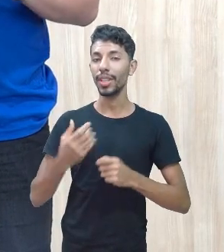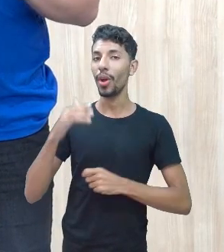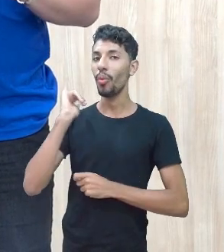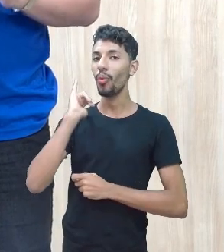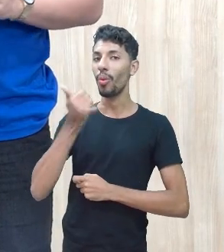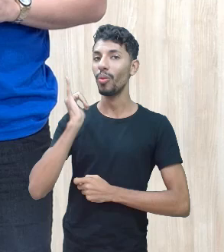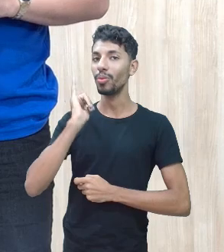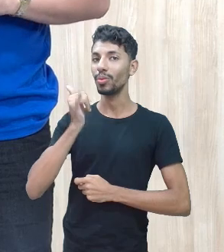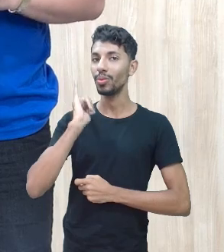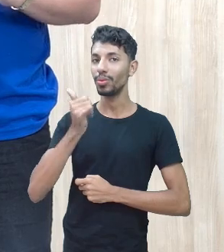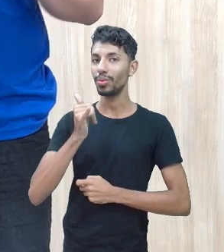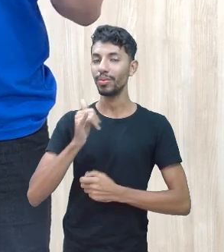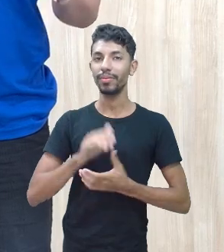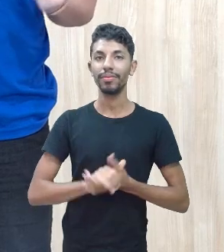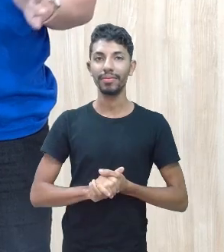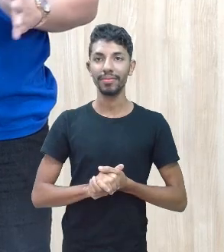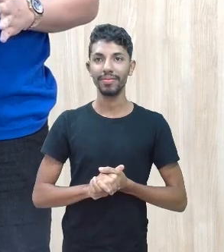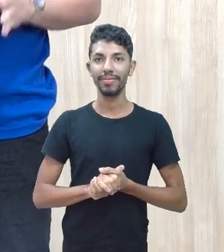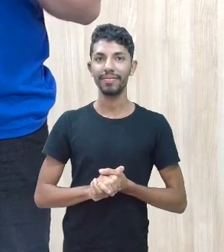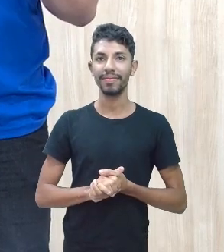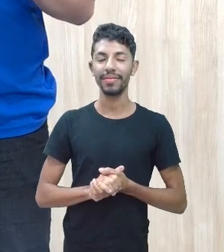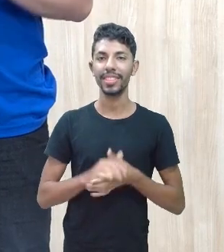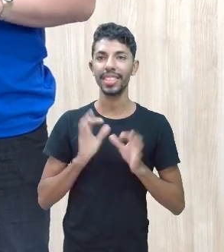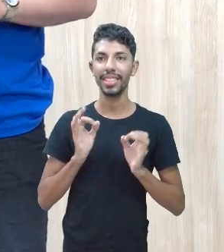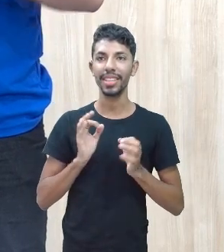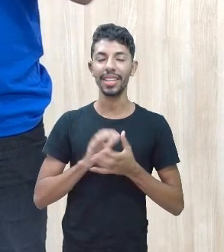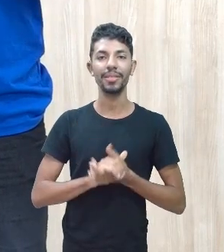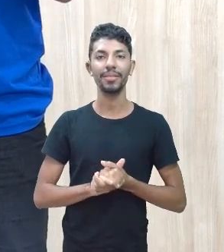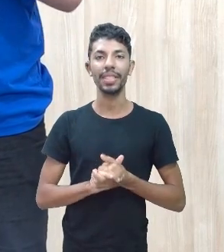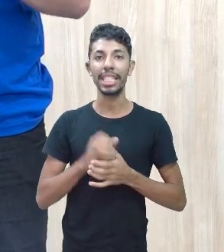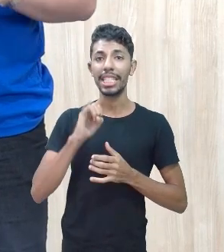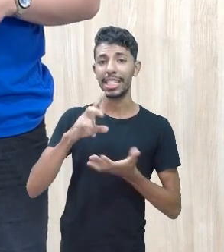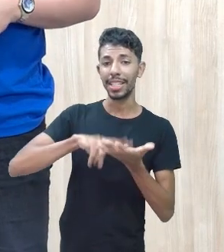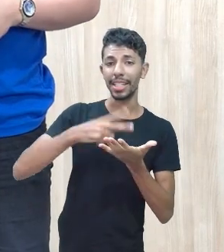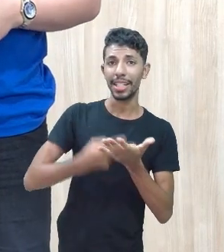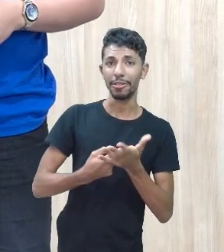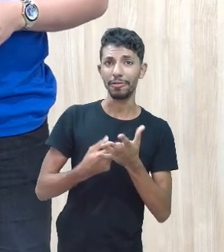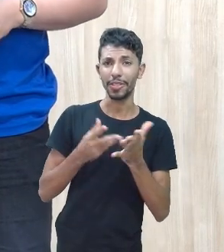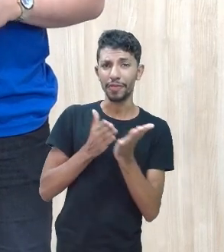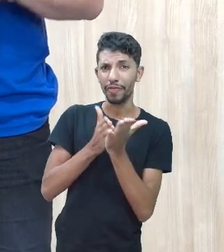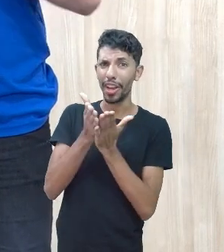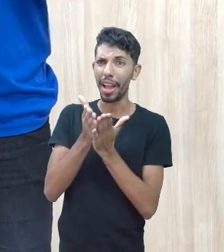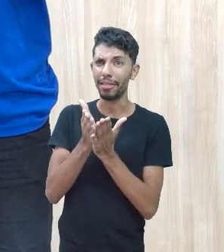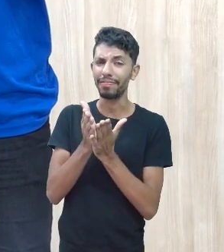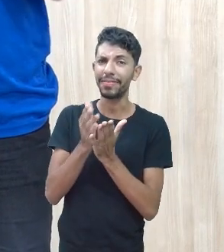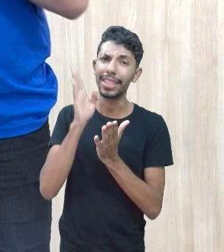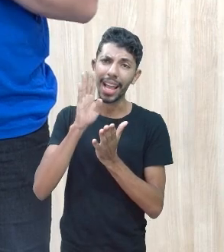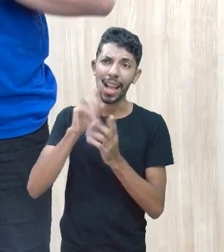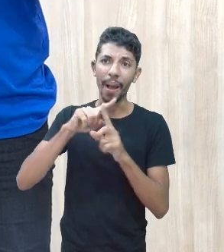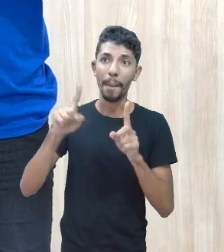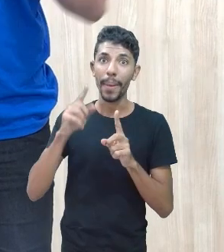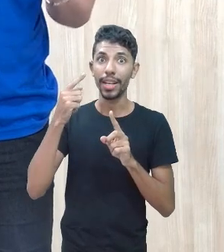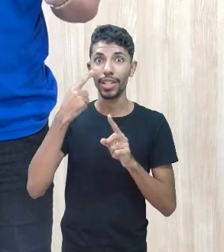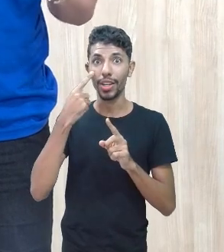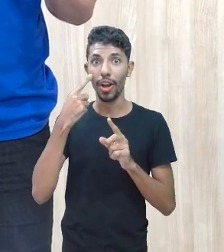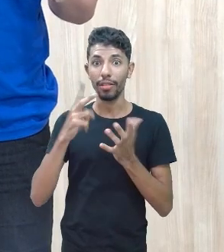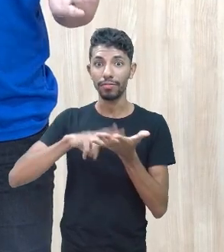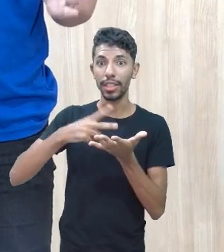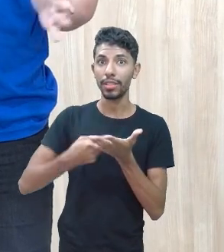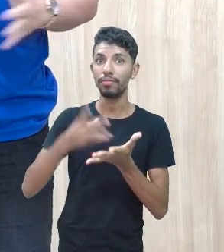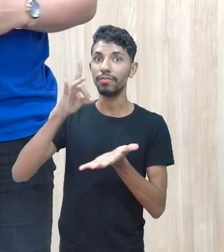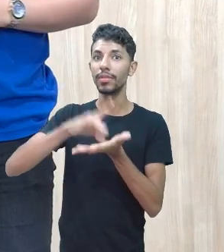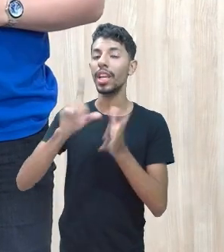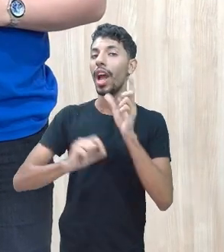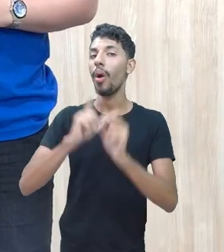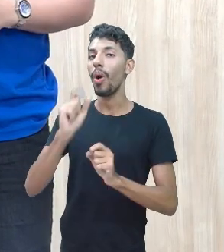conto, tá bom? Quem traduziu aí ao pé da letra, história pequena, tá legal, tá bacana. Mas conto seria a tradução,